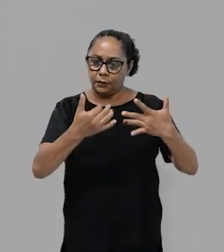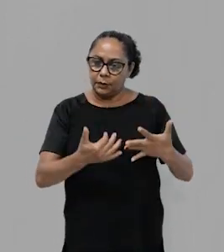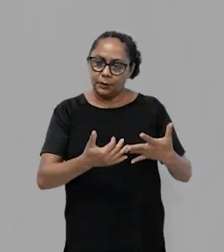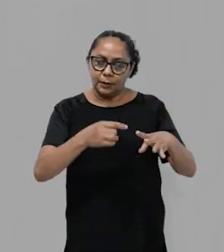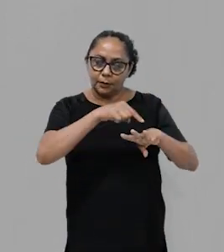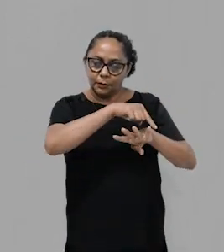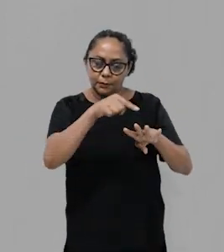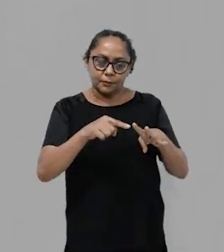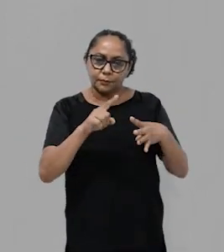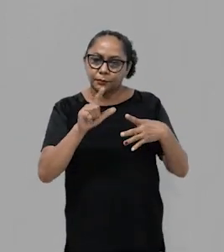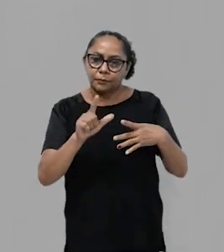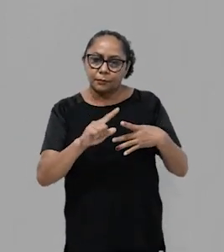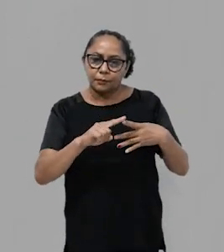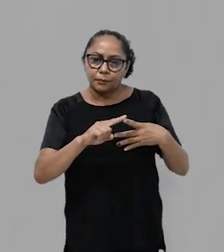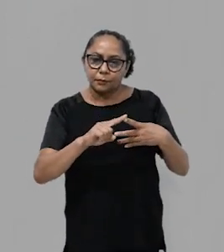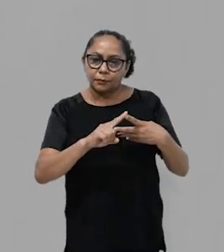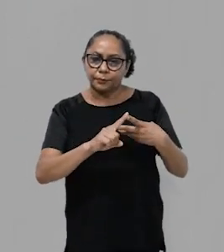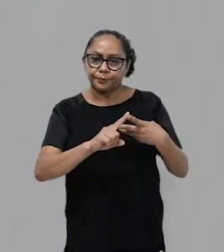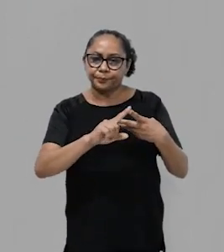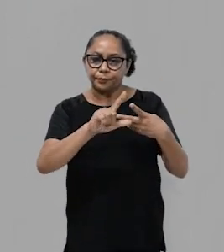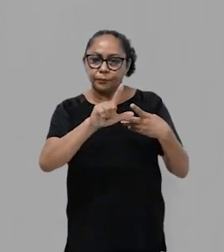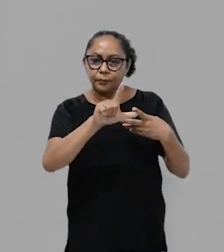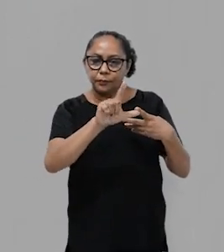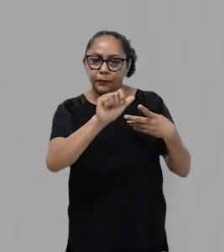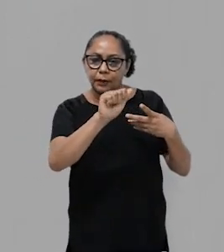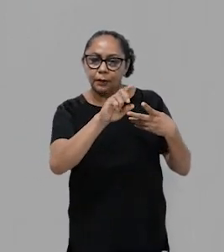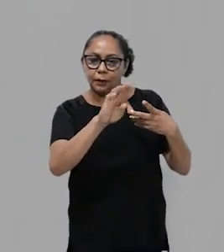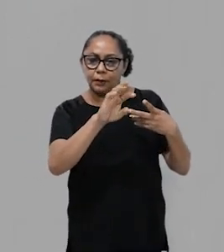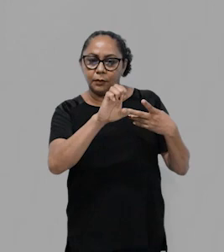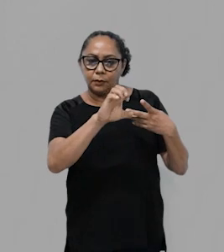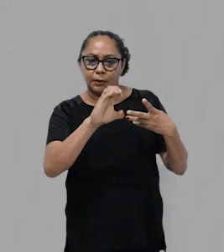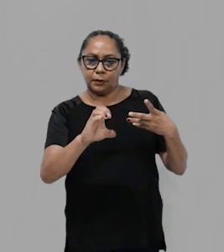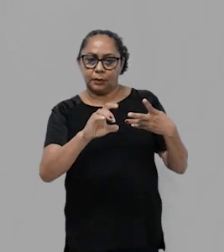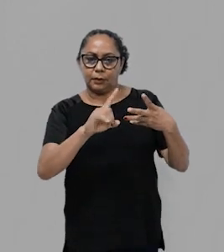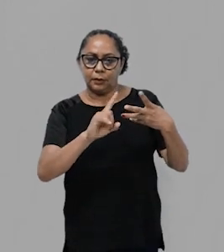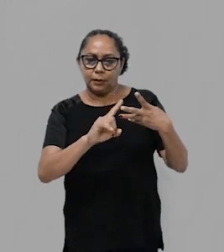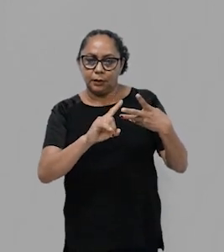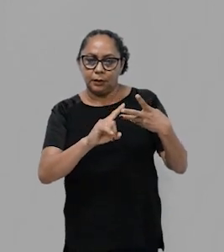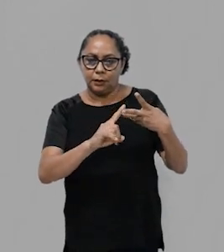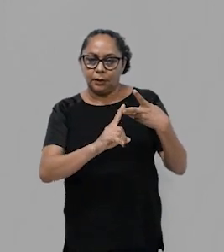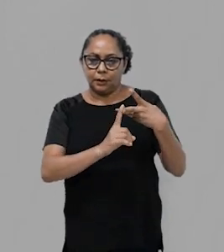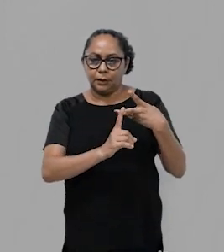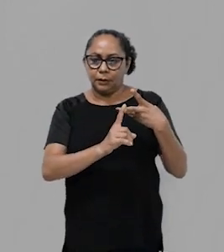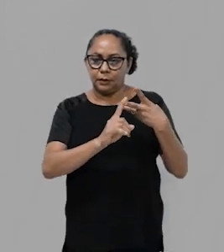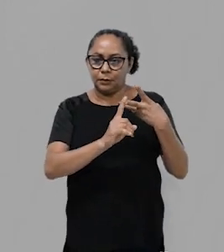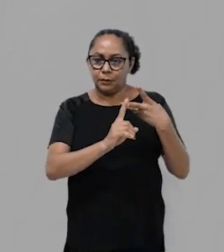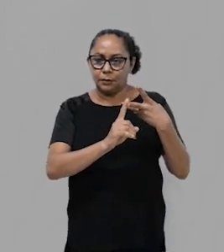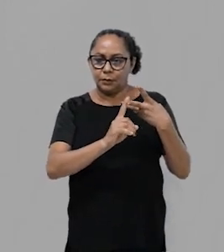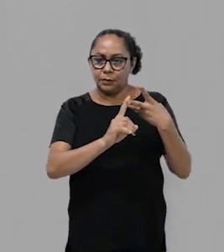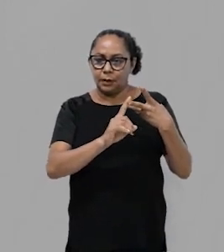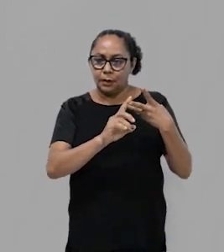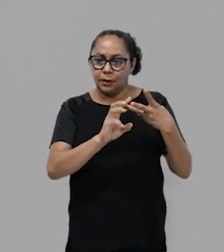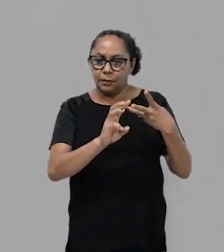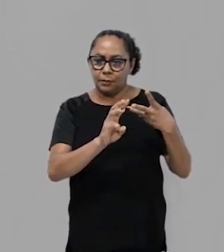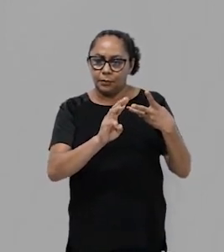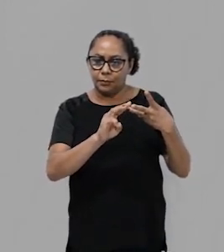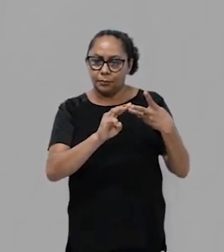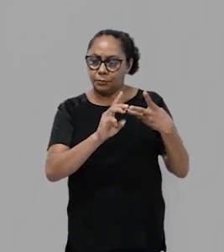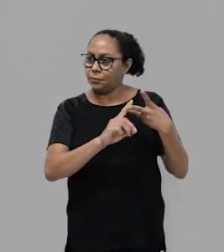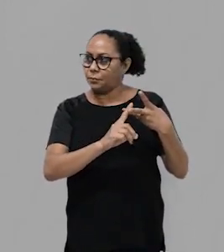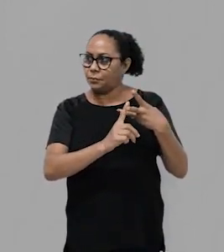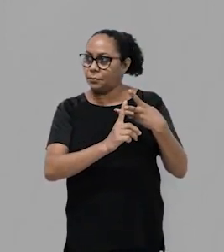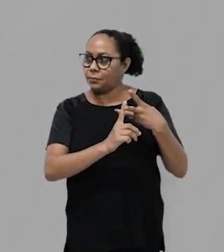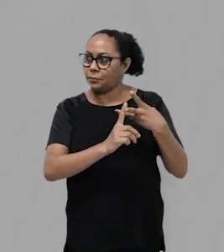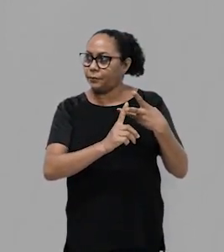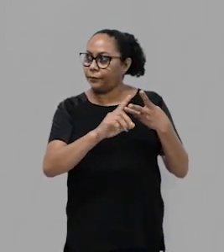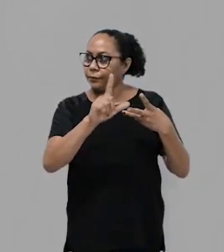deles. Lautrec, Cézanne, Van Gogh e Gauguin. Professor, eu já ouvi esses nomes. Eu vou repetir de novo. Vamos